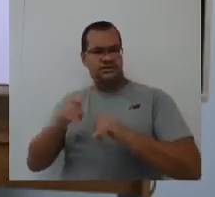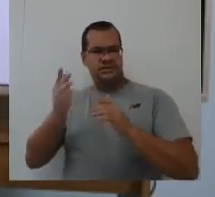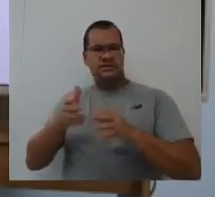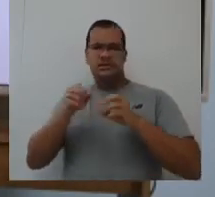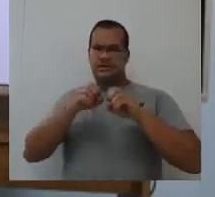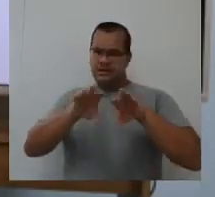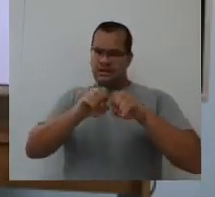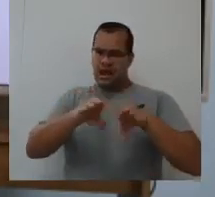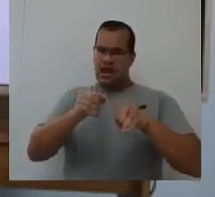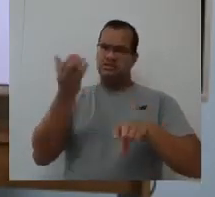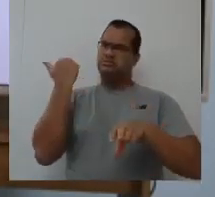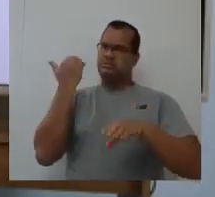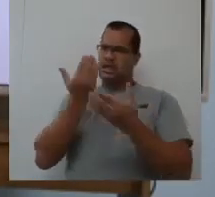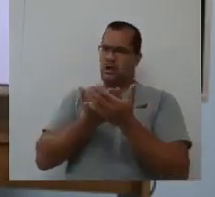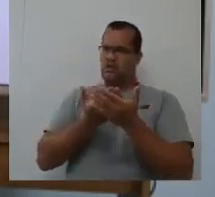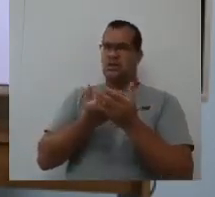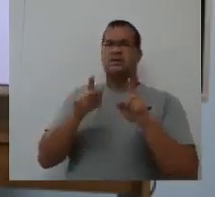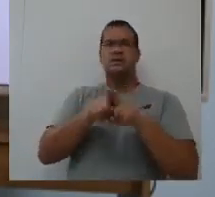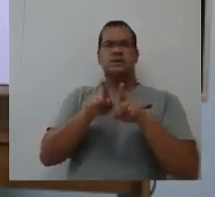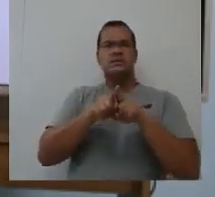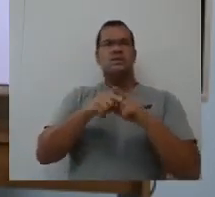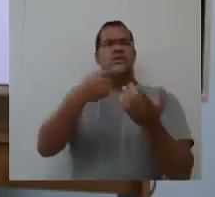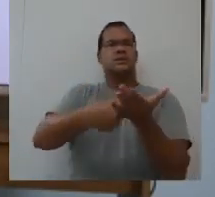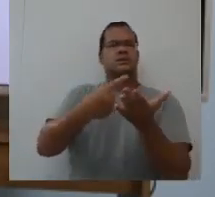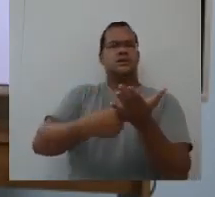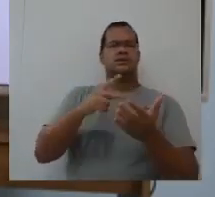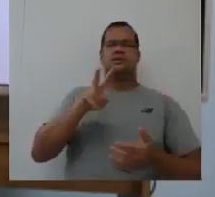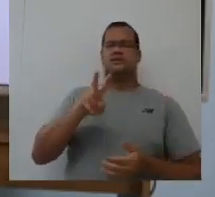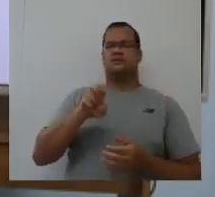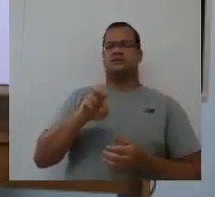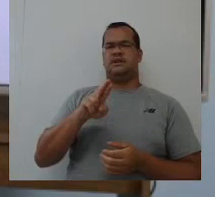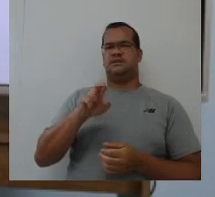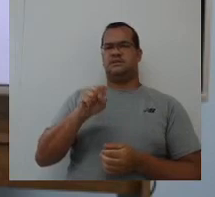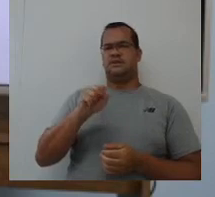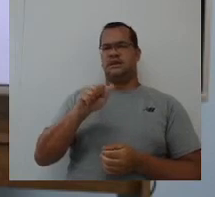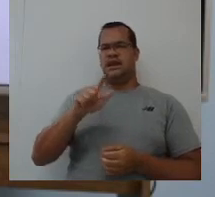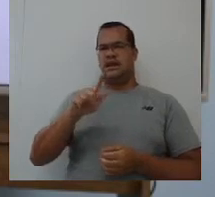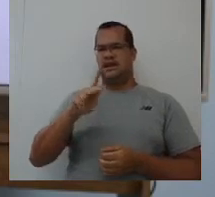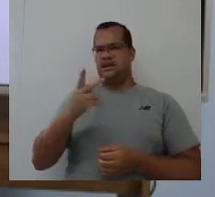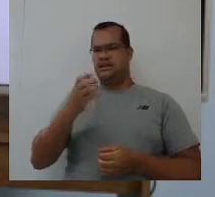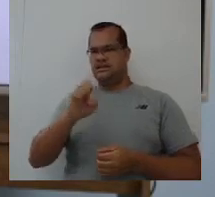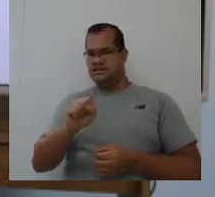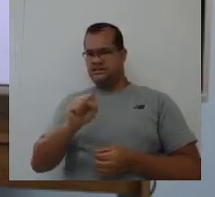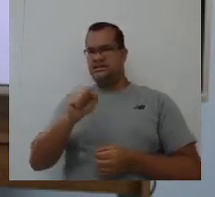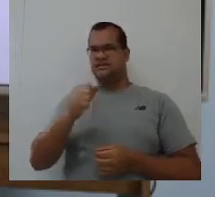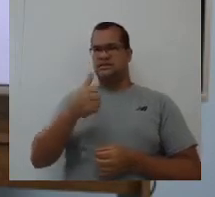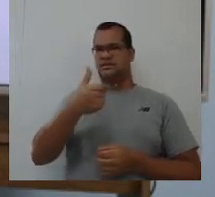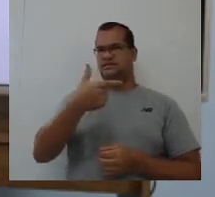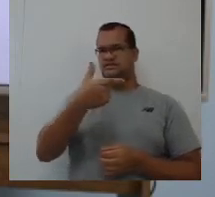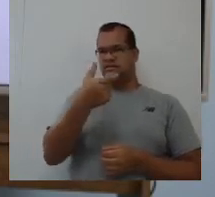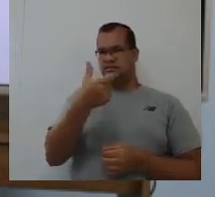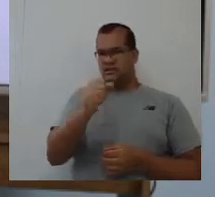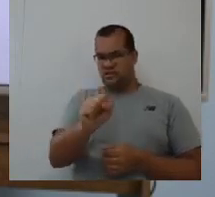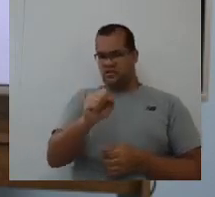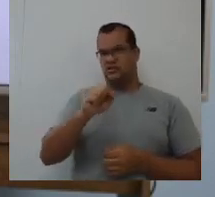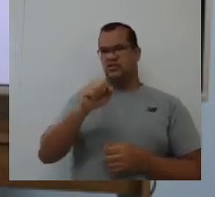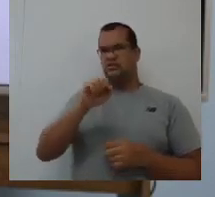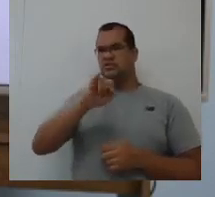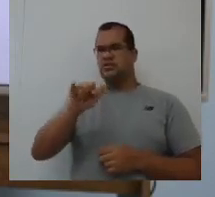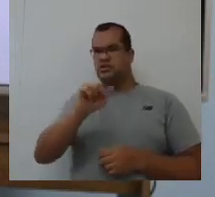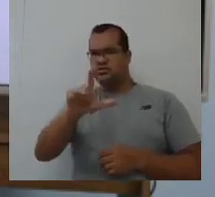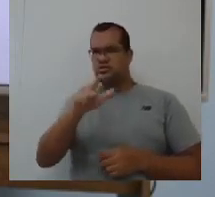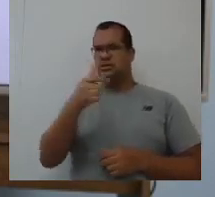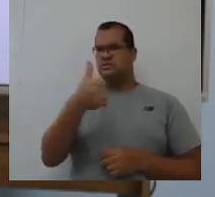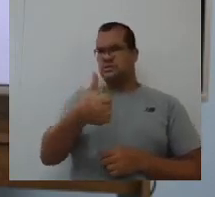anterior, e o Tratado de Versalhes foi a culminância disso, né? Em dia 28 de julho de